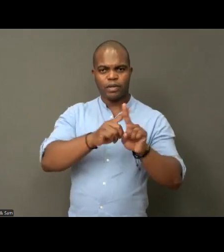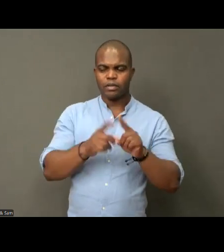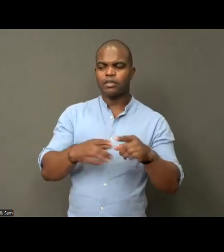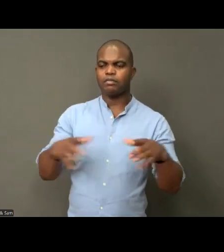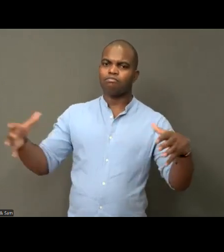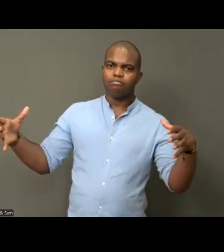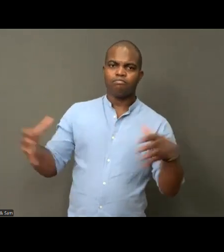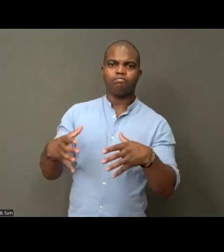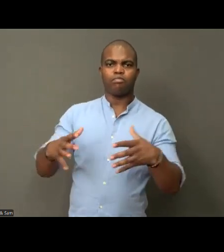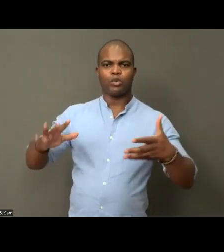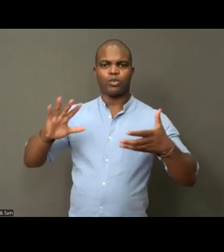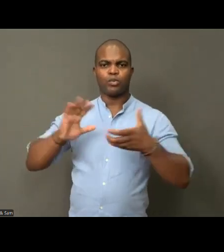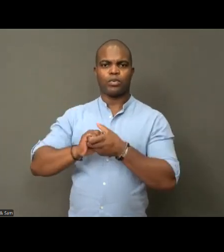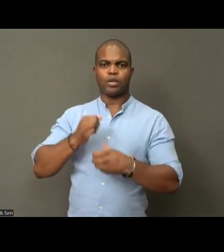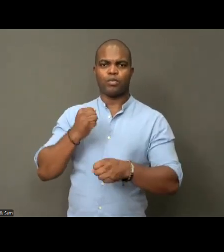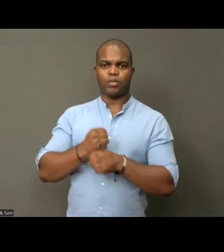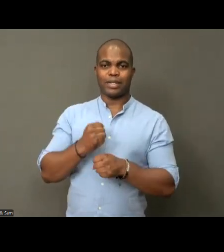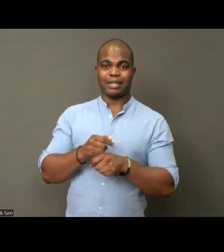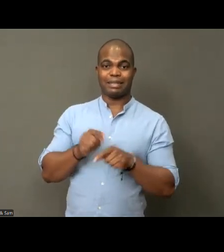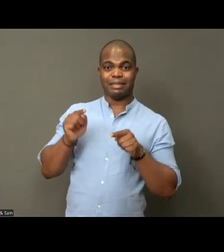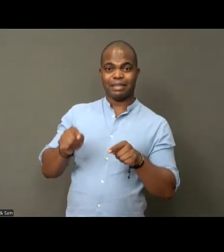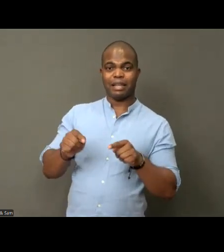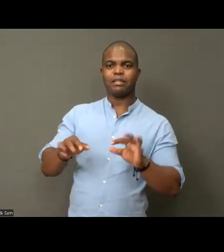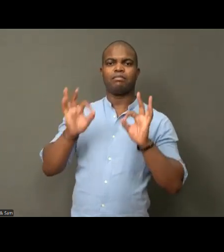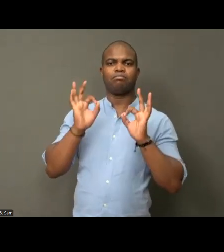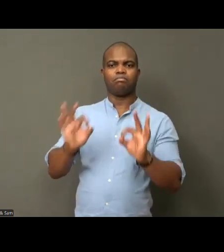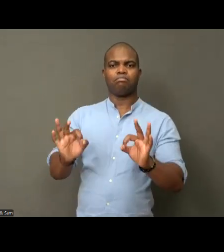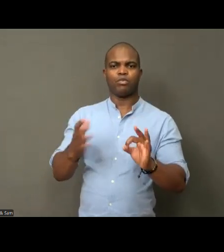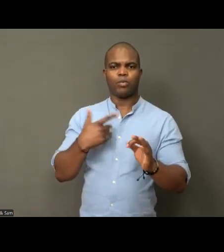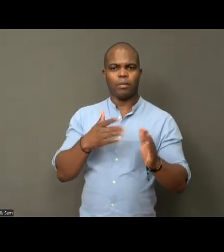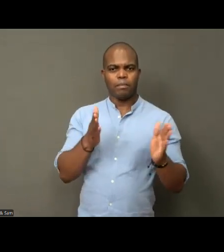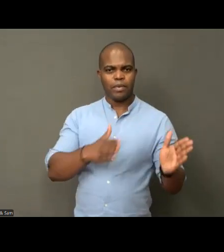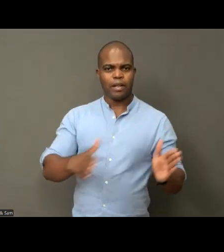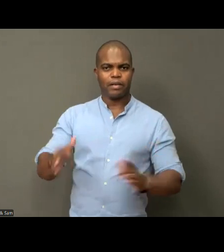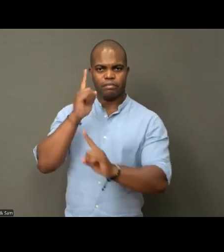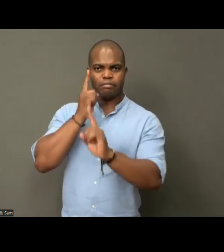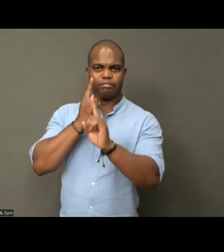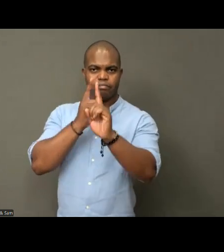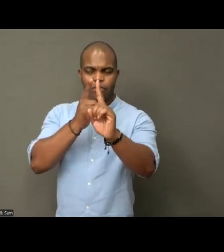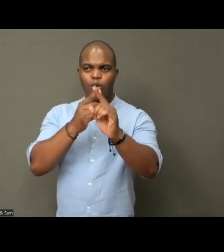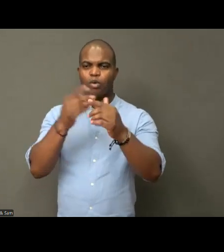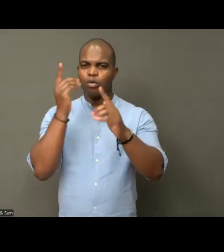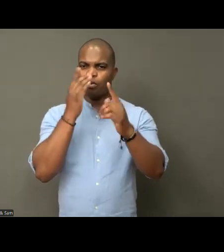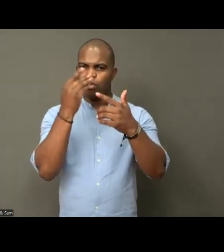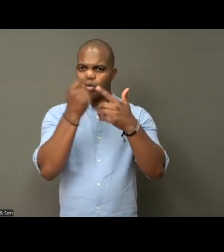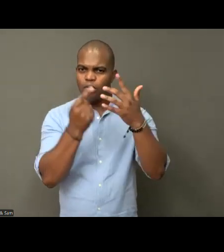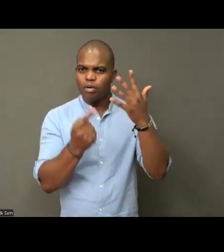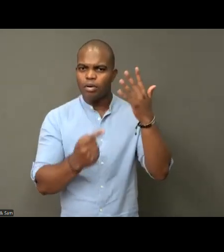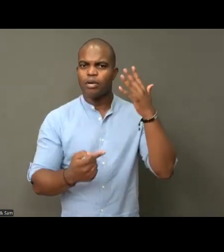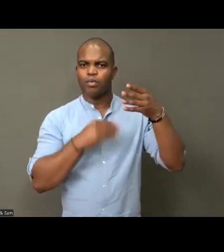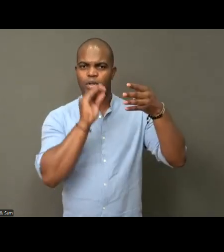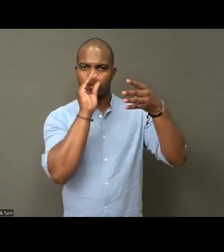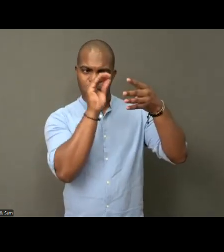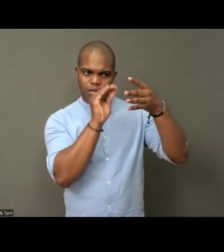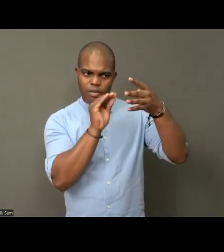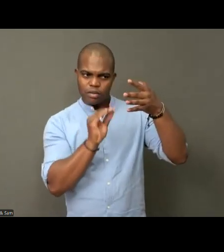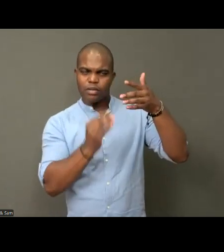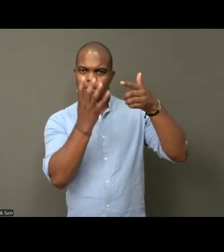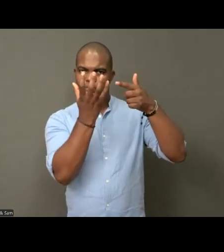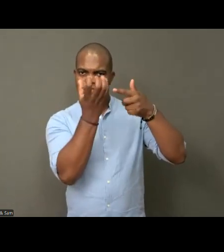e ter objetivos específicos e capacidade de mensuração é sempre um primeiro